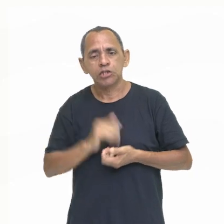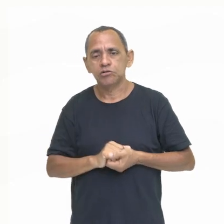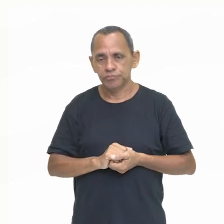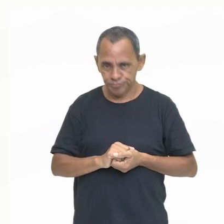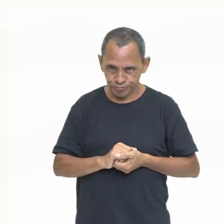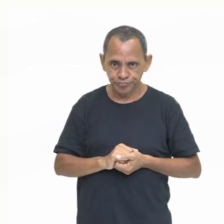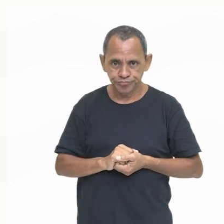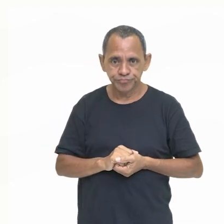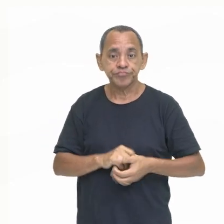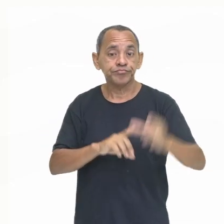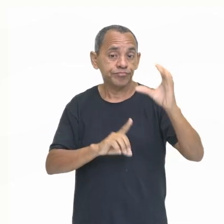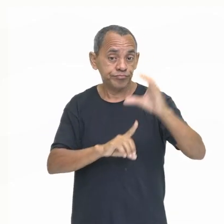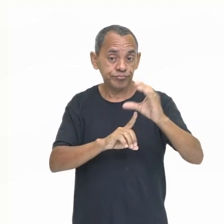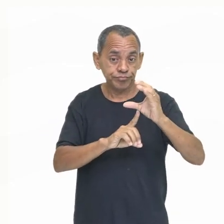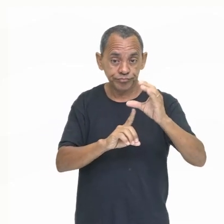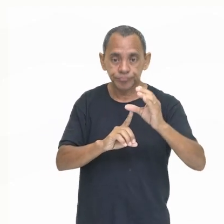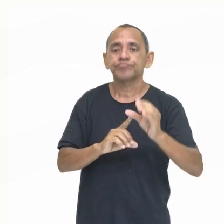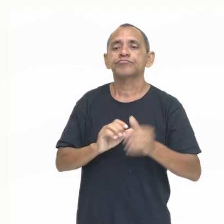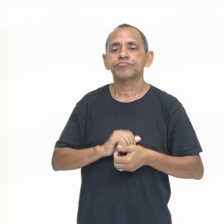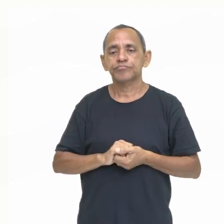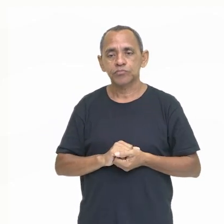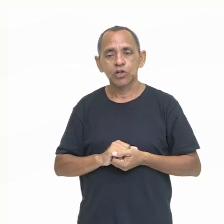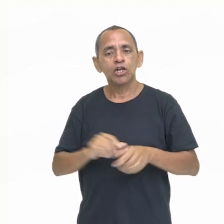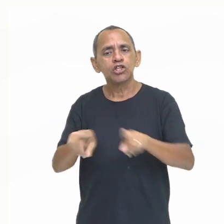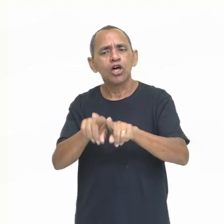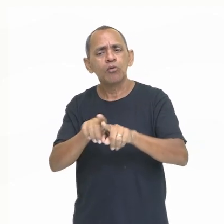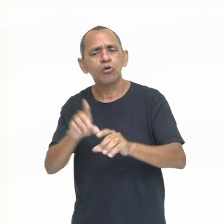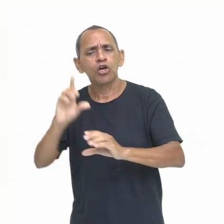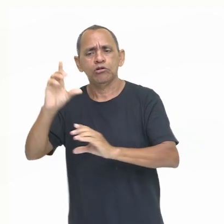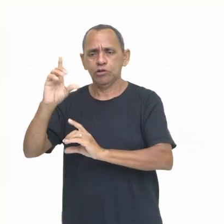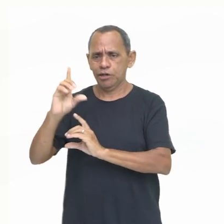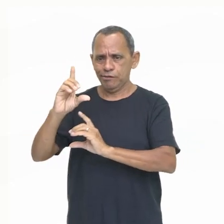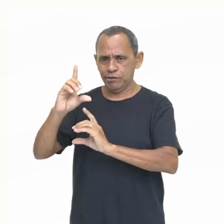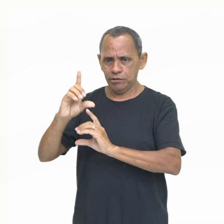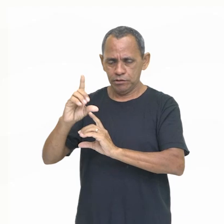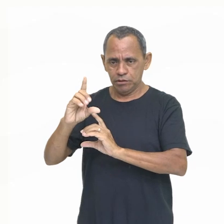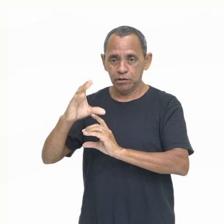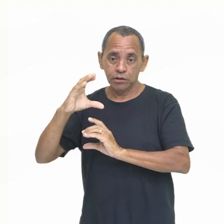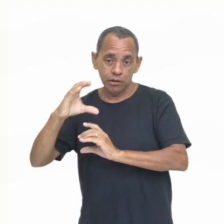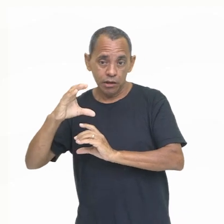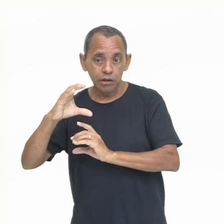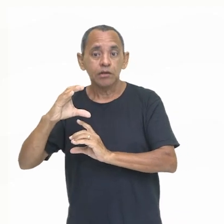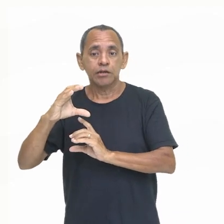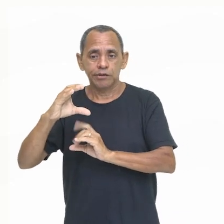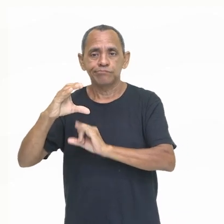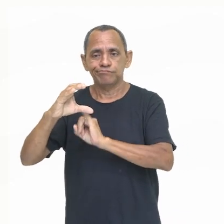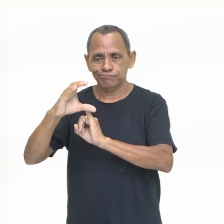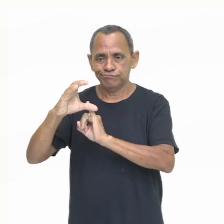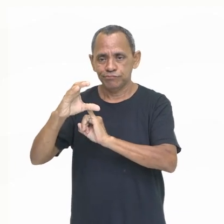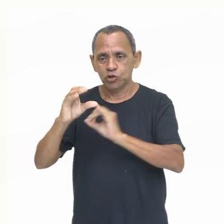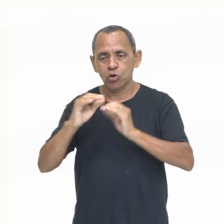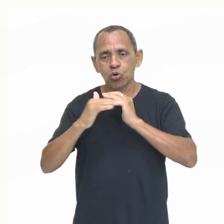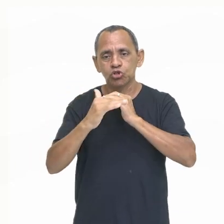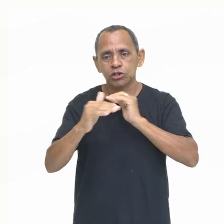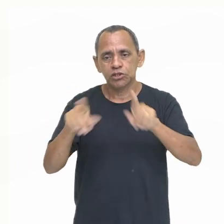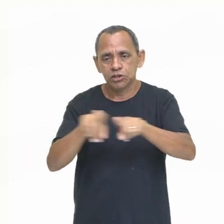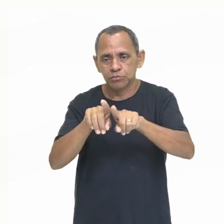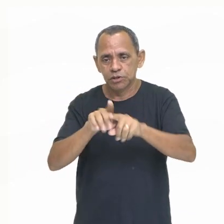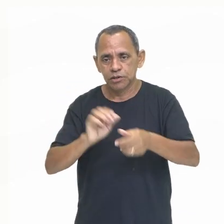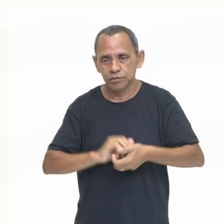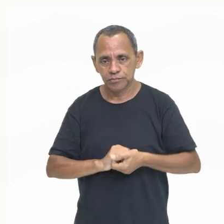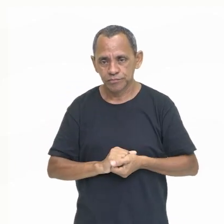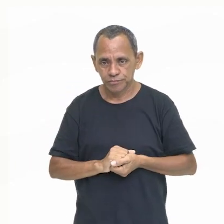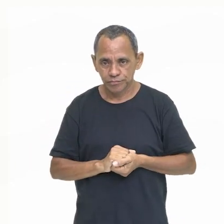função. Quando o domínio de uma função, quando ela é crescente, decrescente ou constante. Bom, e aí temos aqui, olha só,